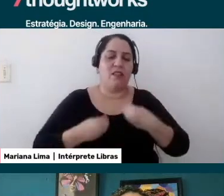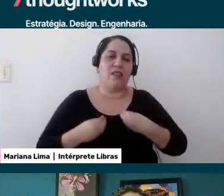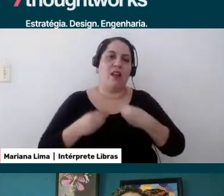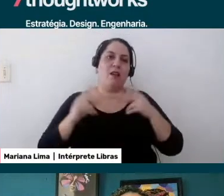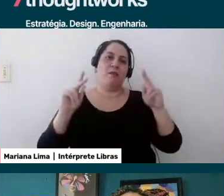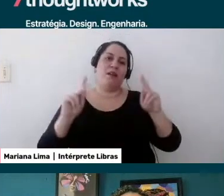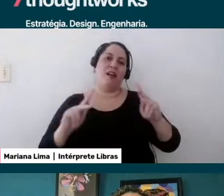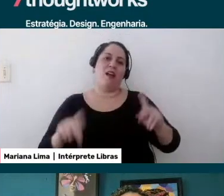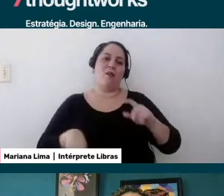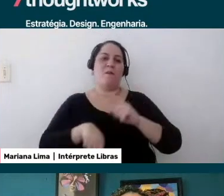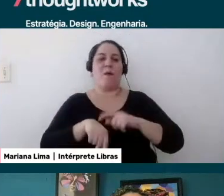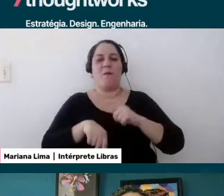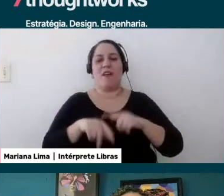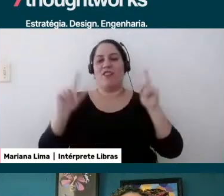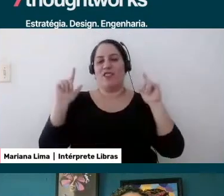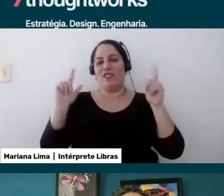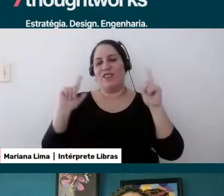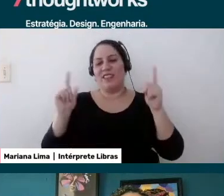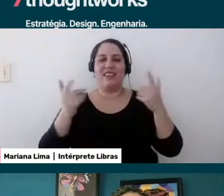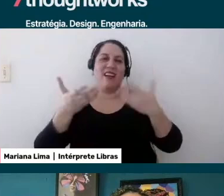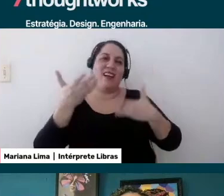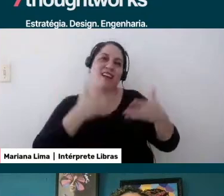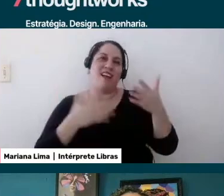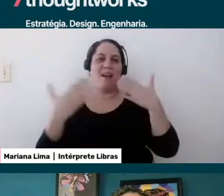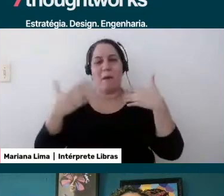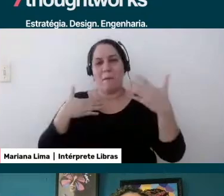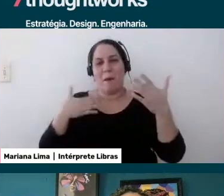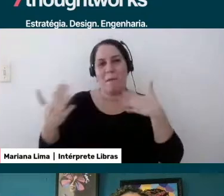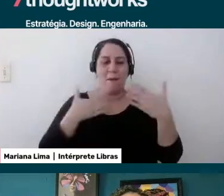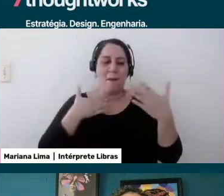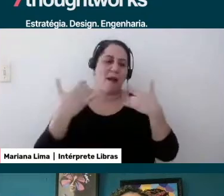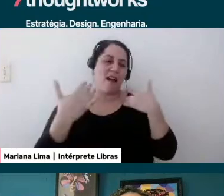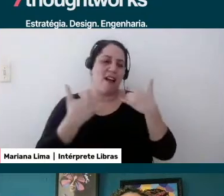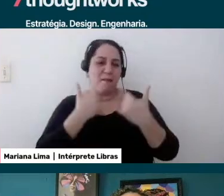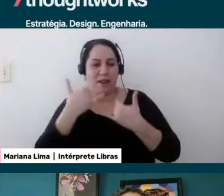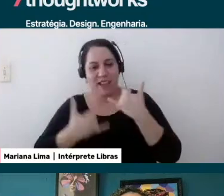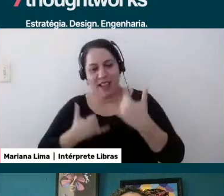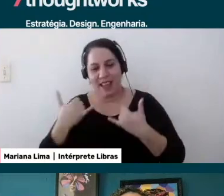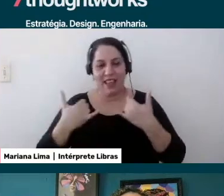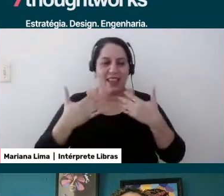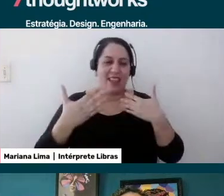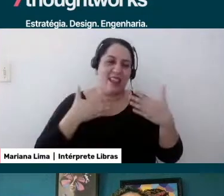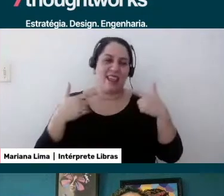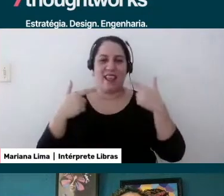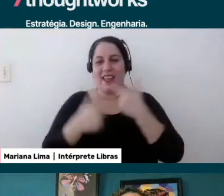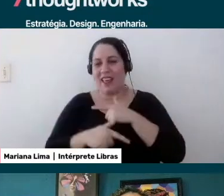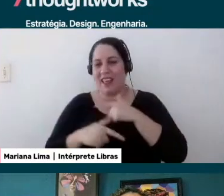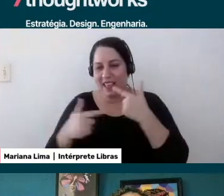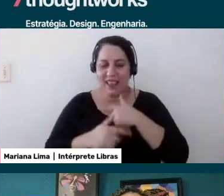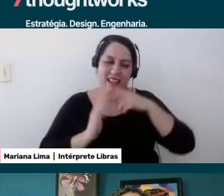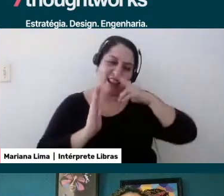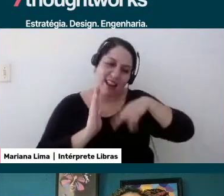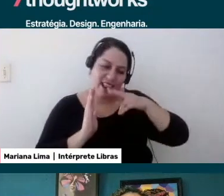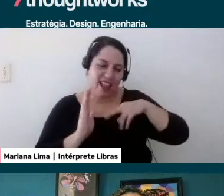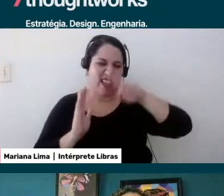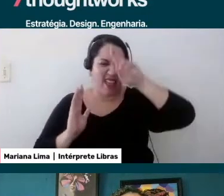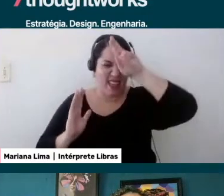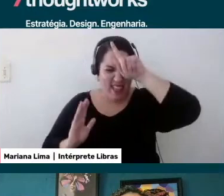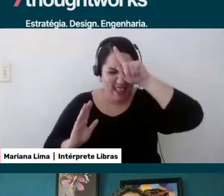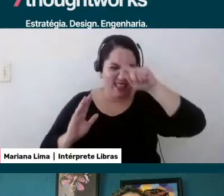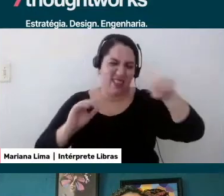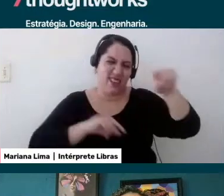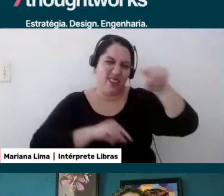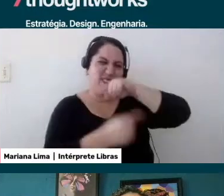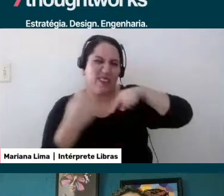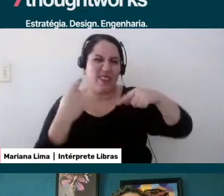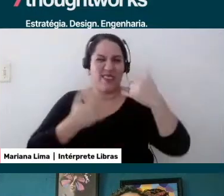na galera, o momento mais divertido, porque na aula de inglês tem a conversação, e aí com os colegas, e aí você pode dar risada, e aí você vai ler uma coisa, você vai falar errado, e todo mundo vai rir,